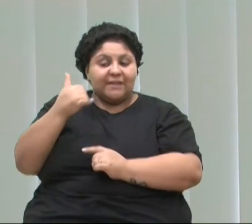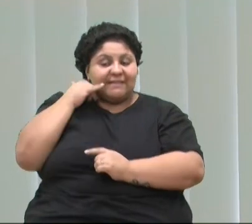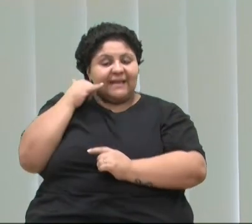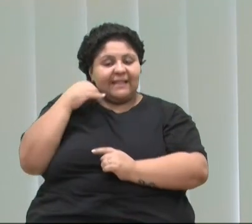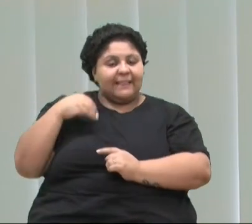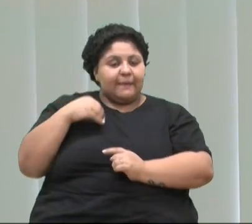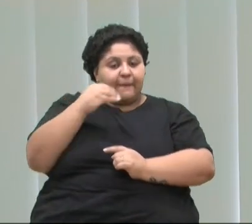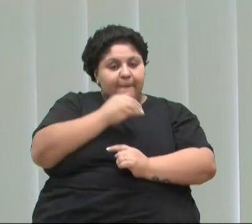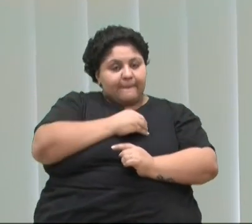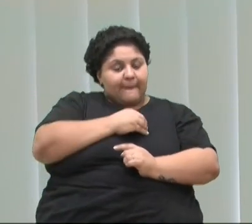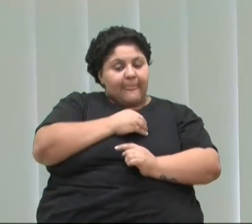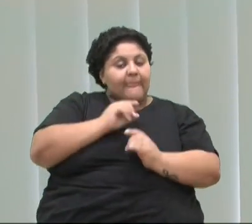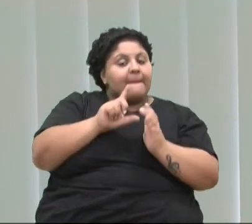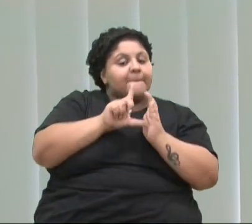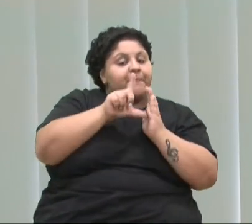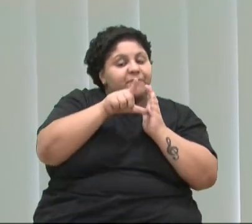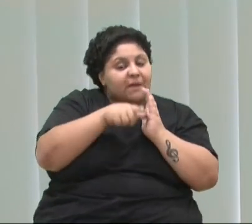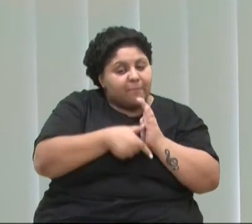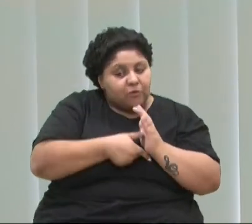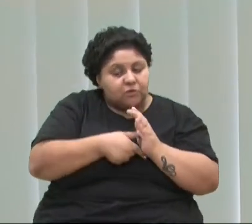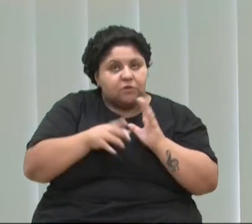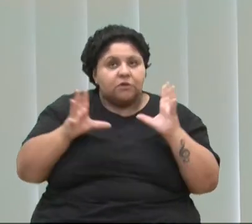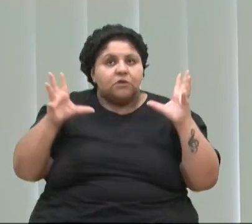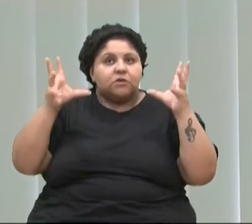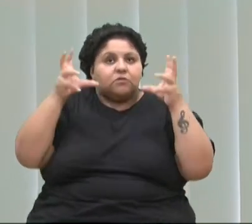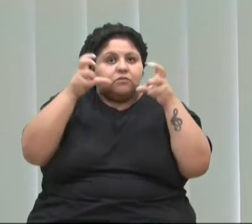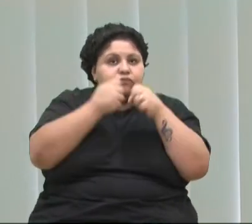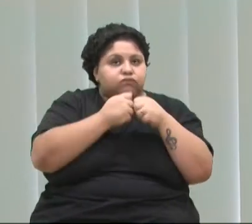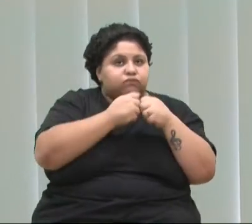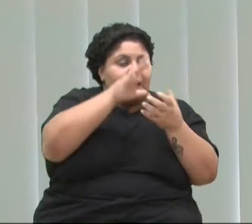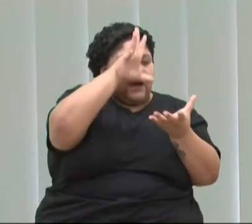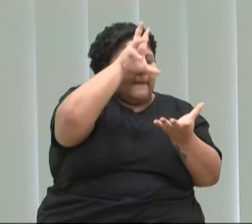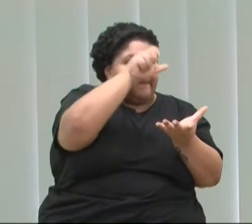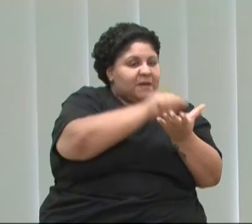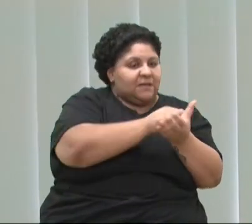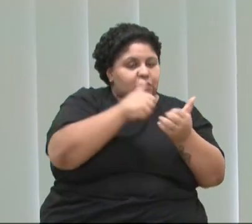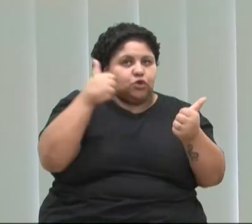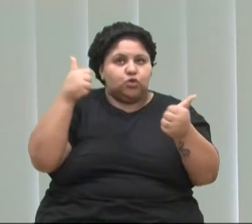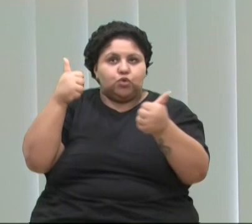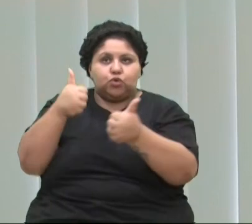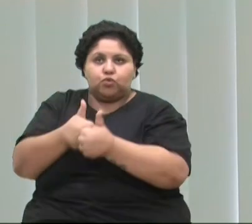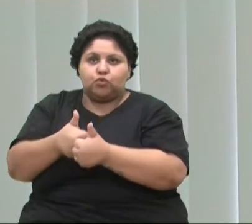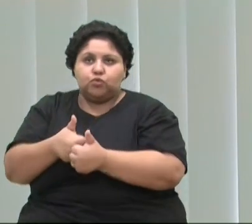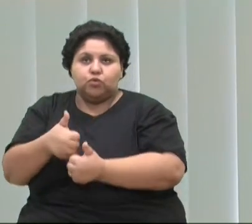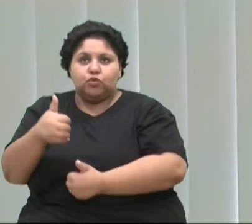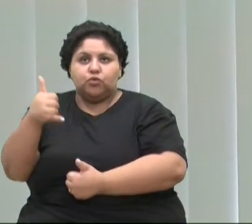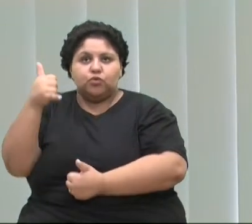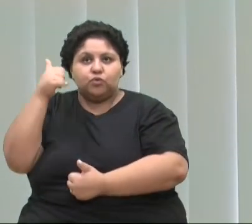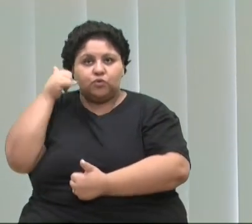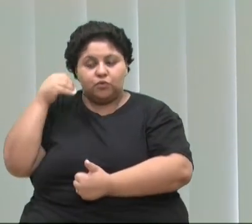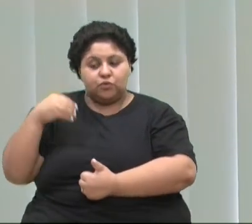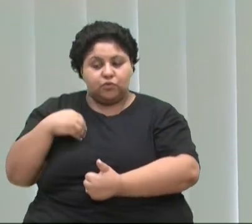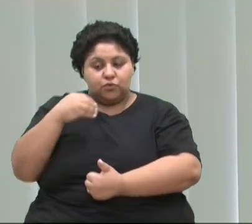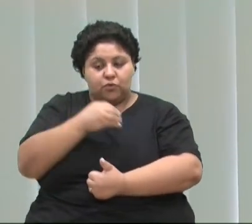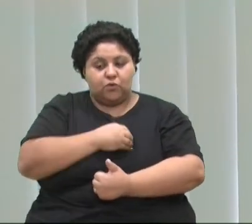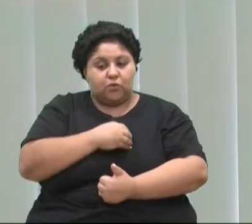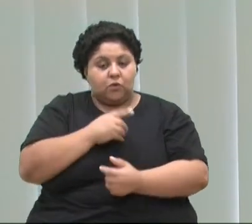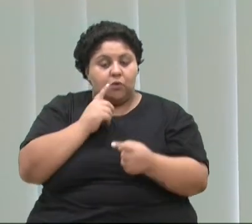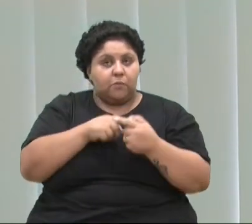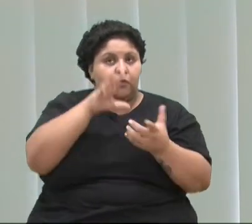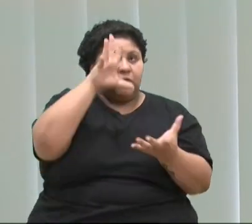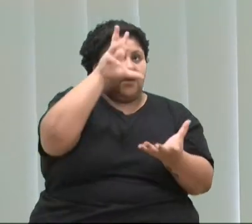mas a ideia é depois juntar o agendamento com a telemedicina, porque aí o agendamento já faz